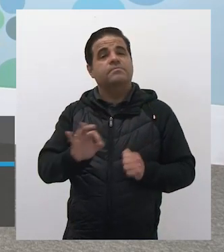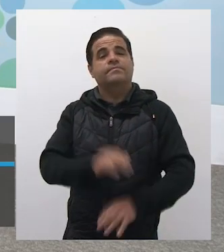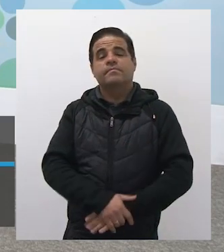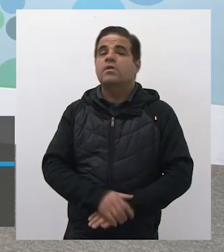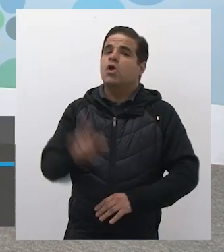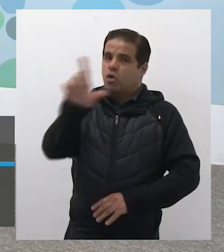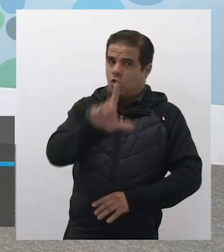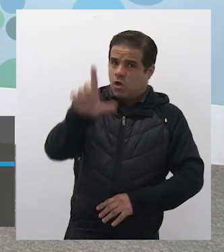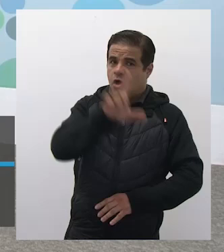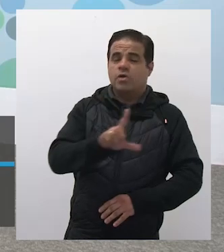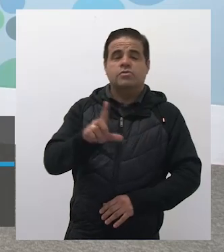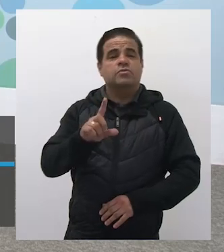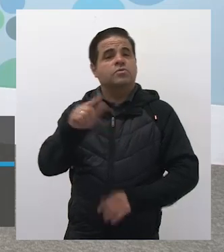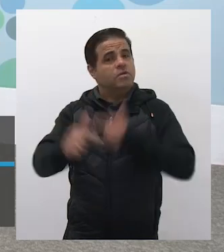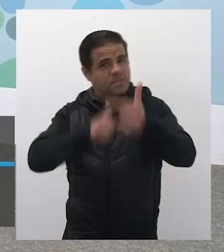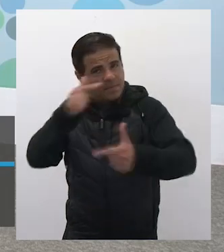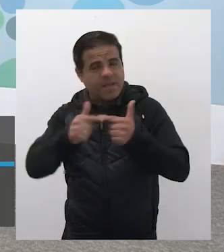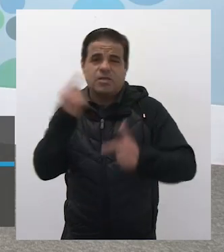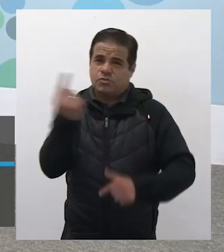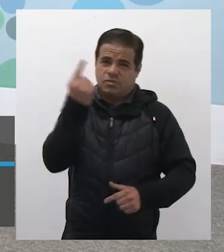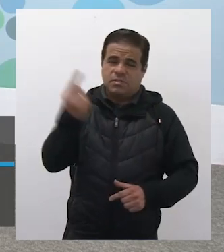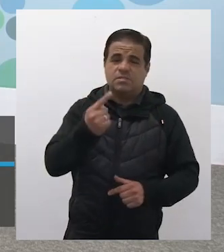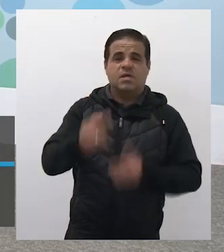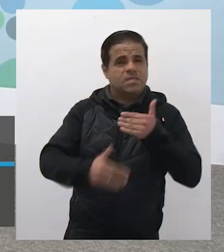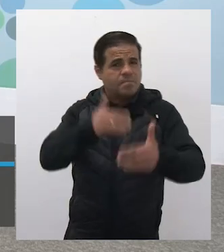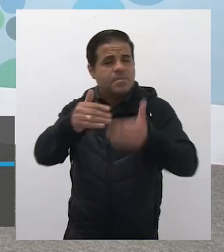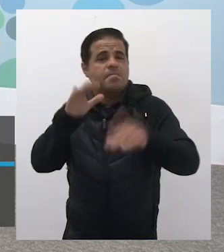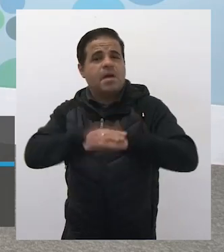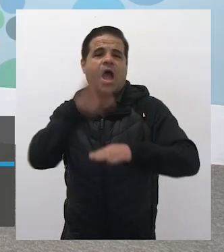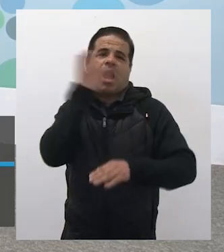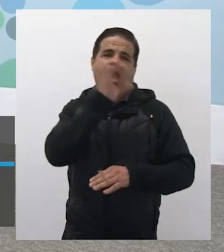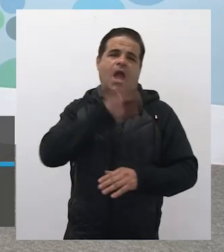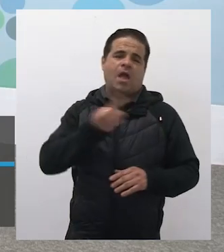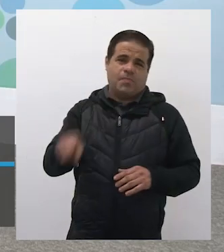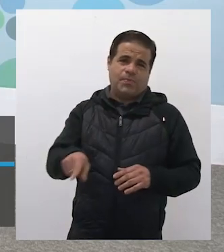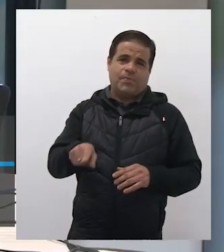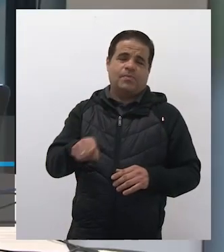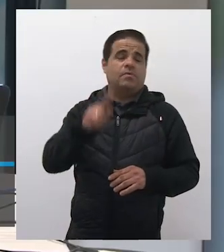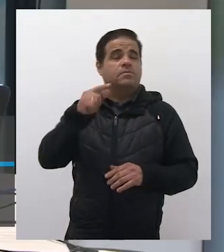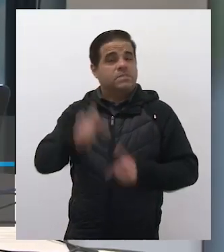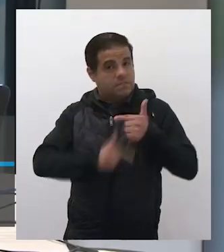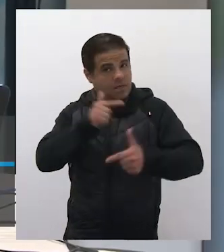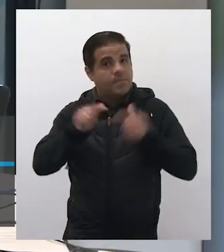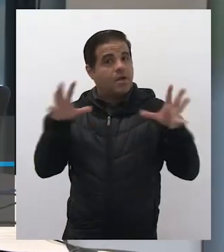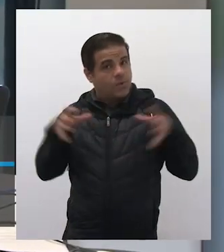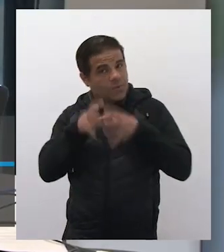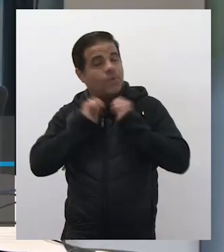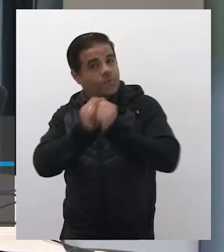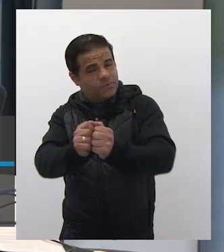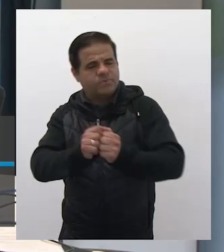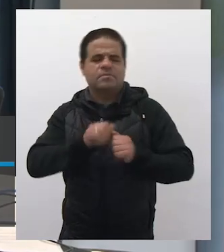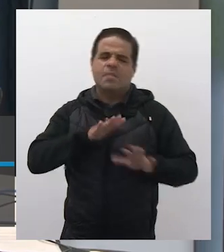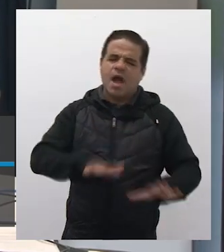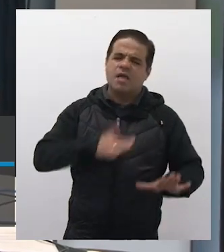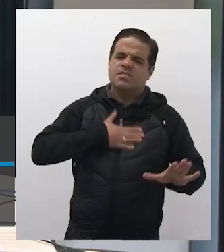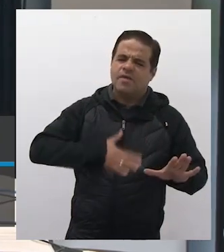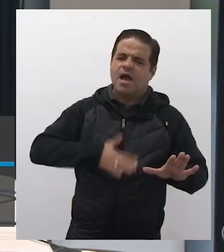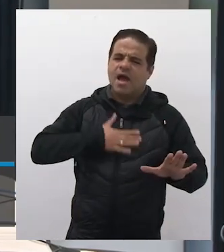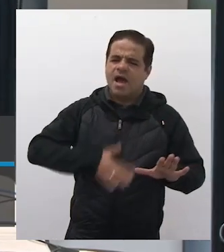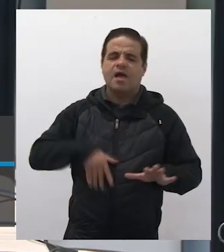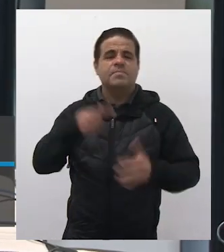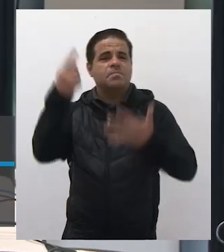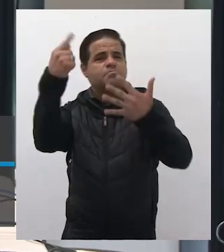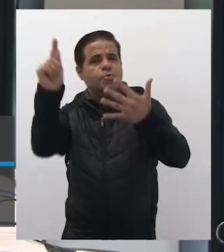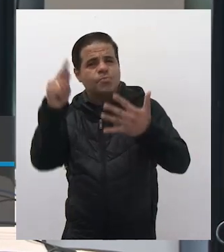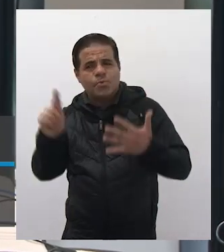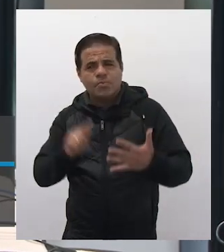É lógico que quando a gente trabalha sozinho, a gente caminha mais rápido, né? Quando a gente trabalha em conjunto, é mais devagar, mas é mais